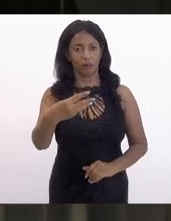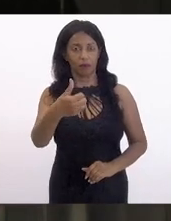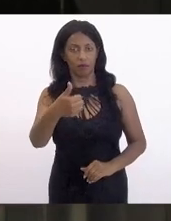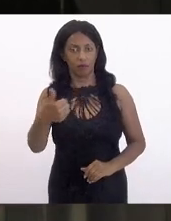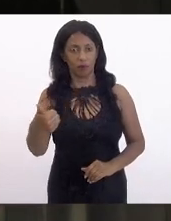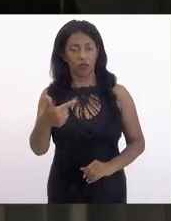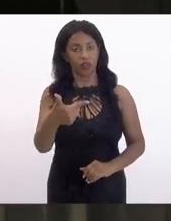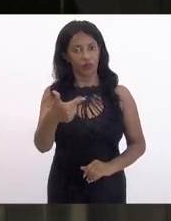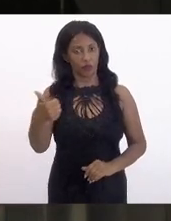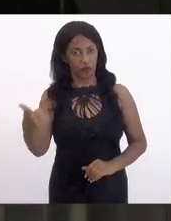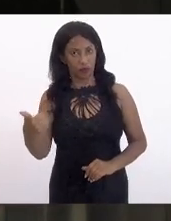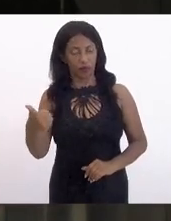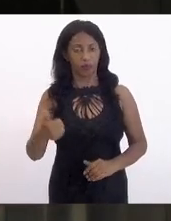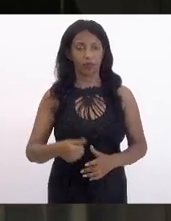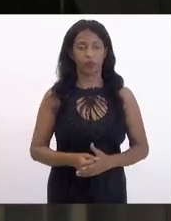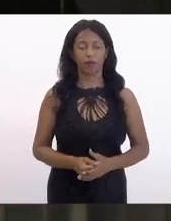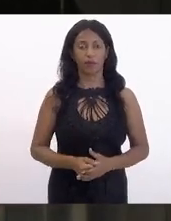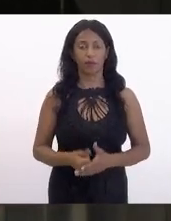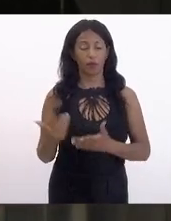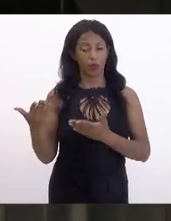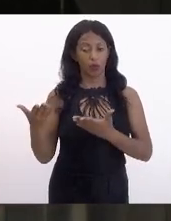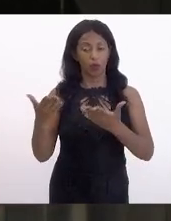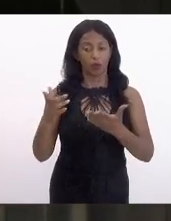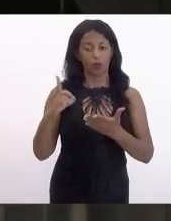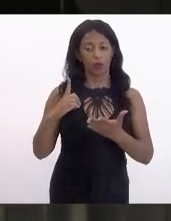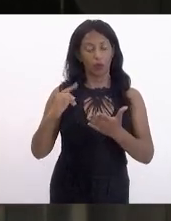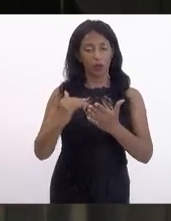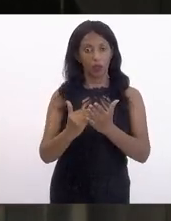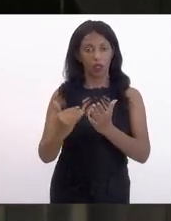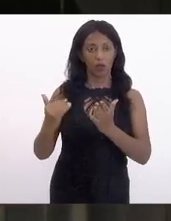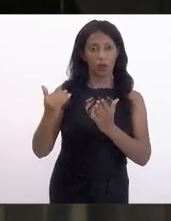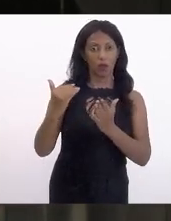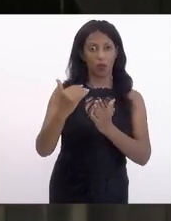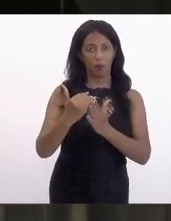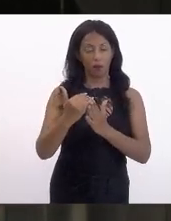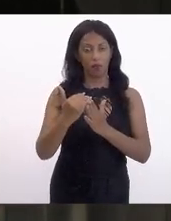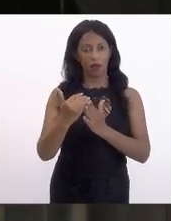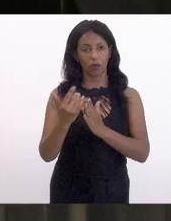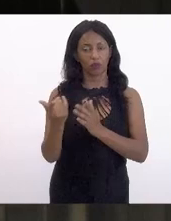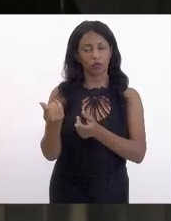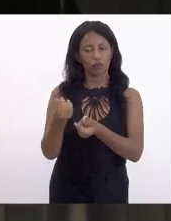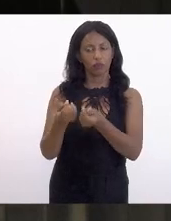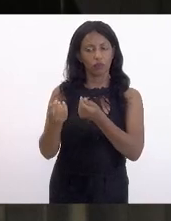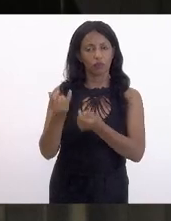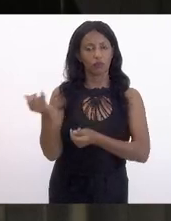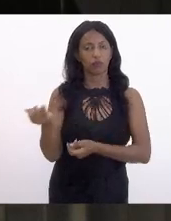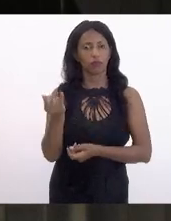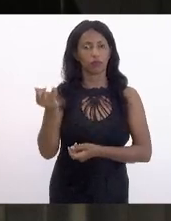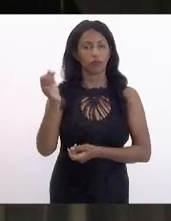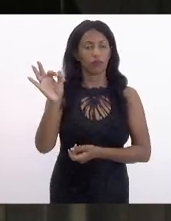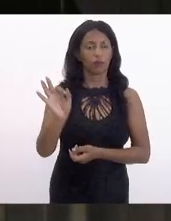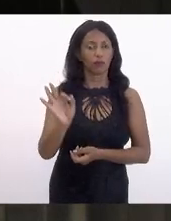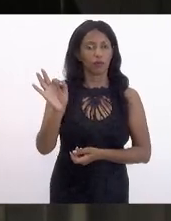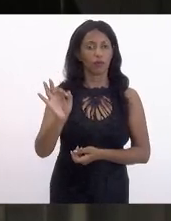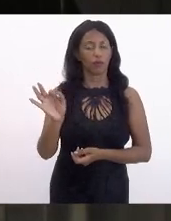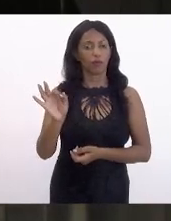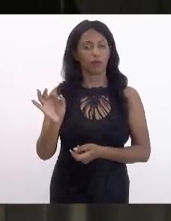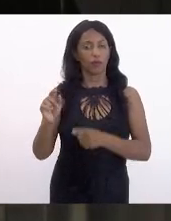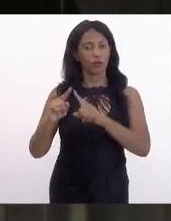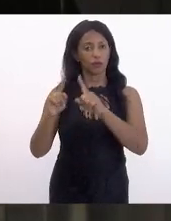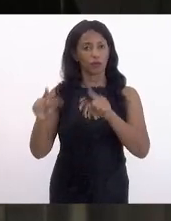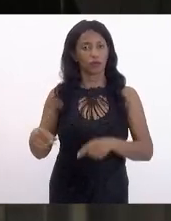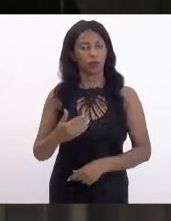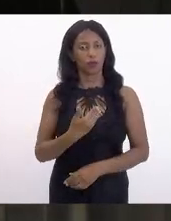de 21 no que tange o aumento de Margem consignável dos servidores públicos